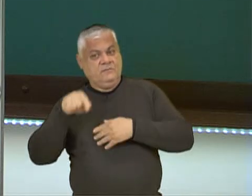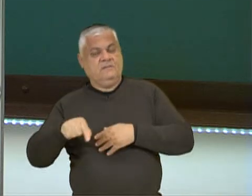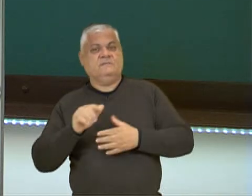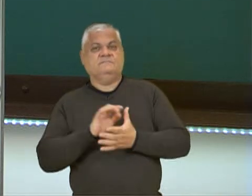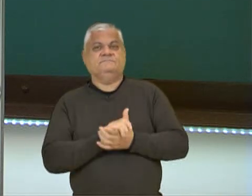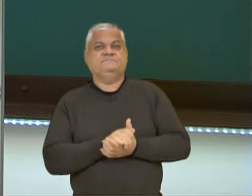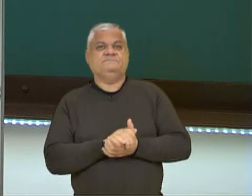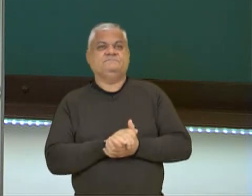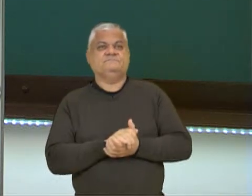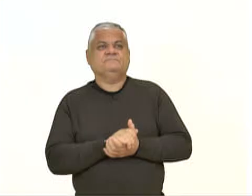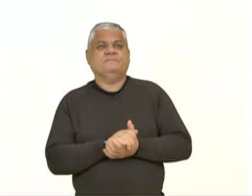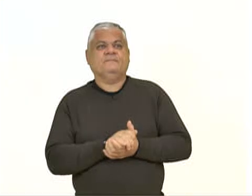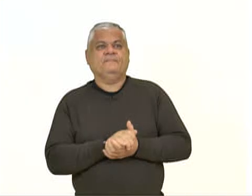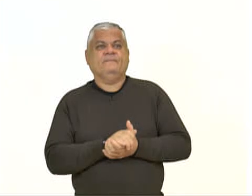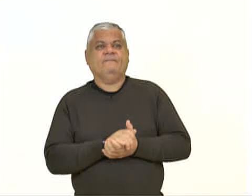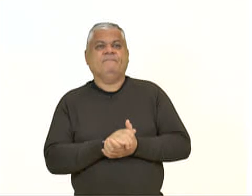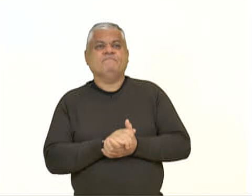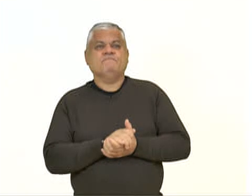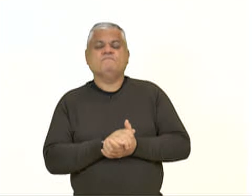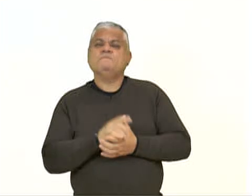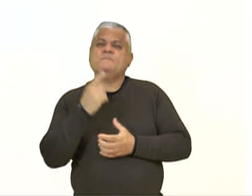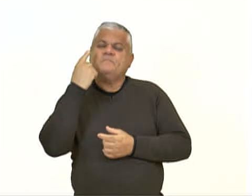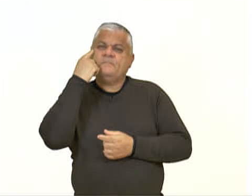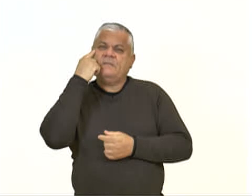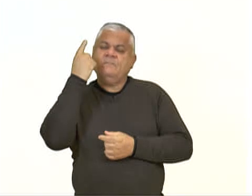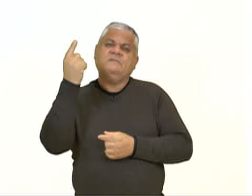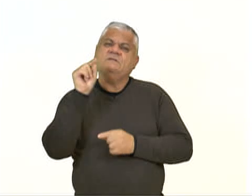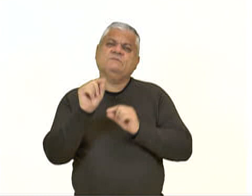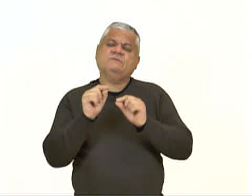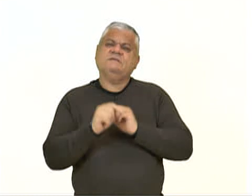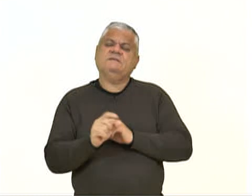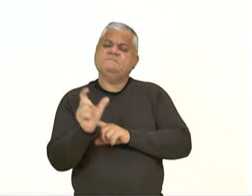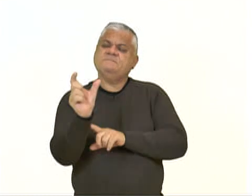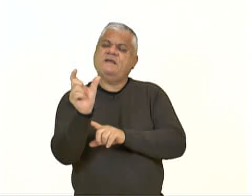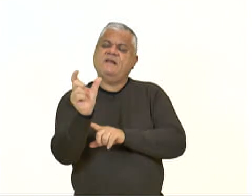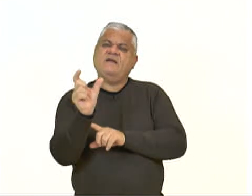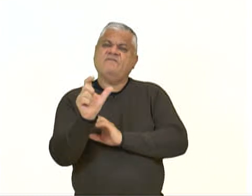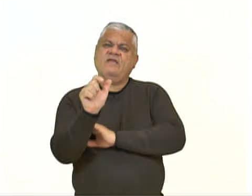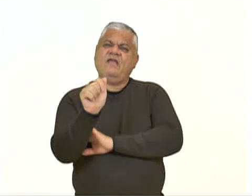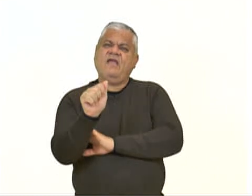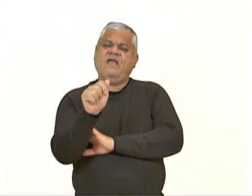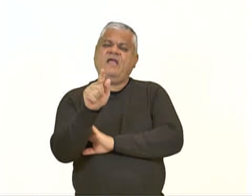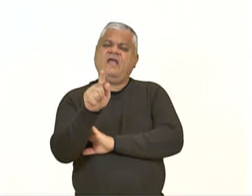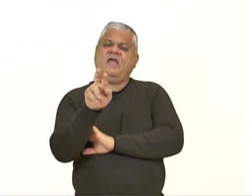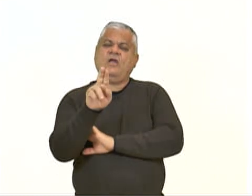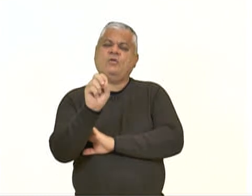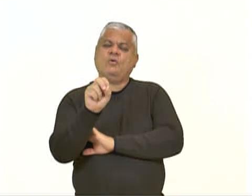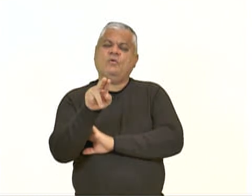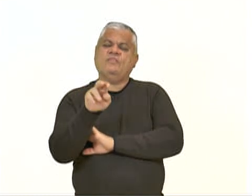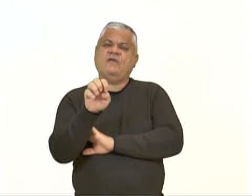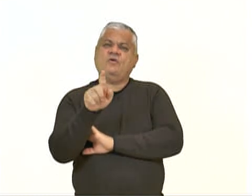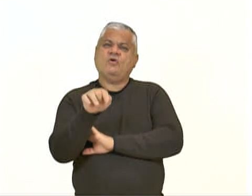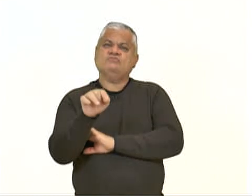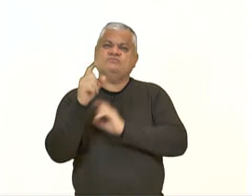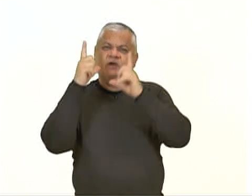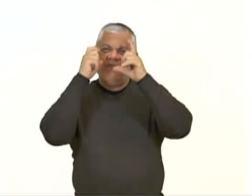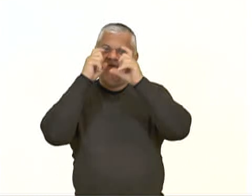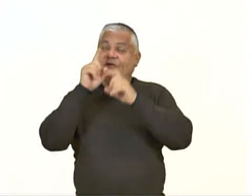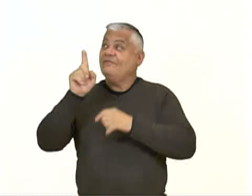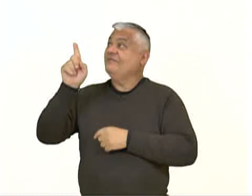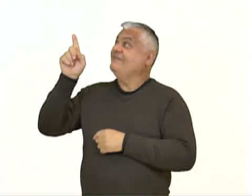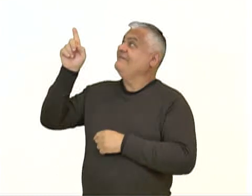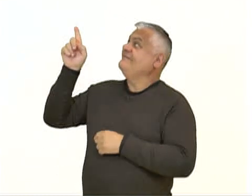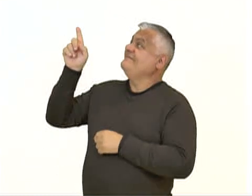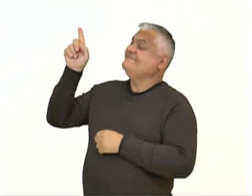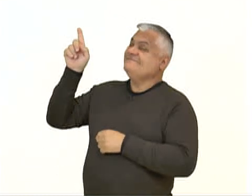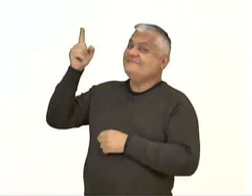características também. E aí começamos ali pensando, né, o que significa o agronegócio. A foto aqui ao lado já traz para nós